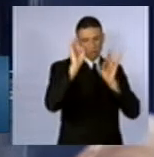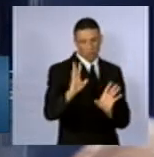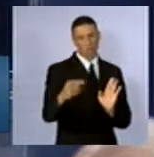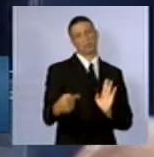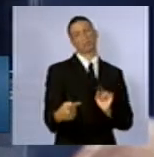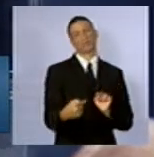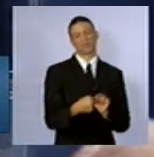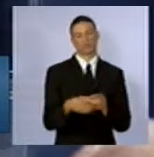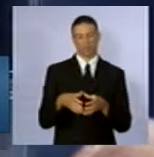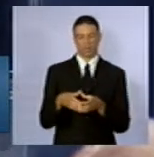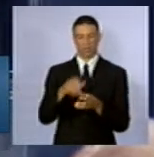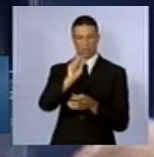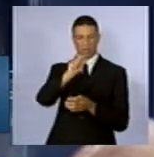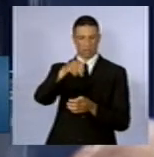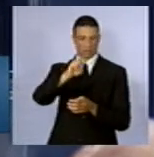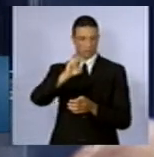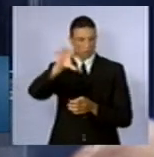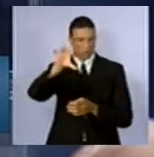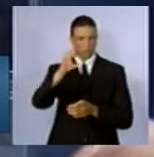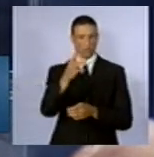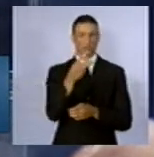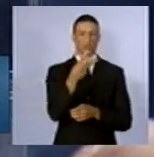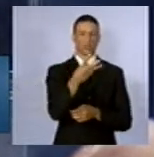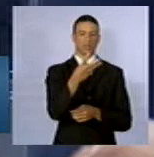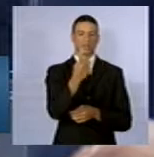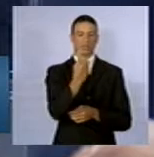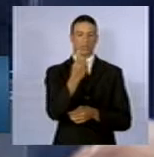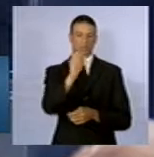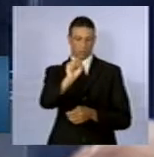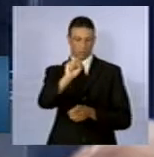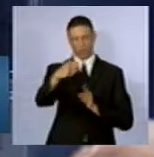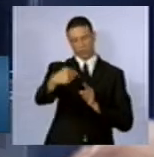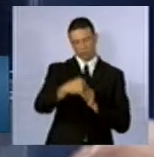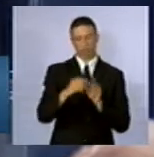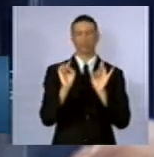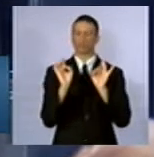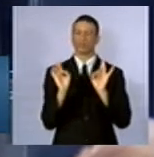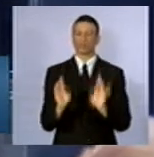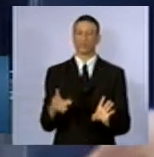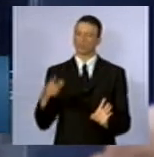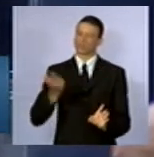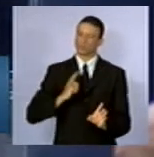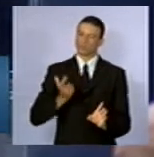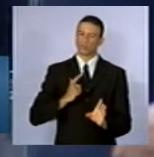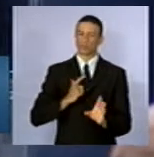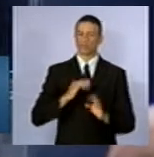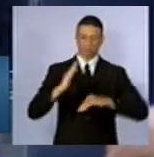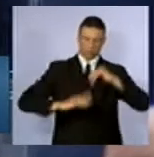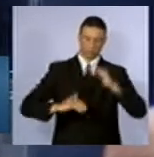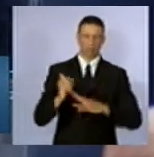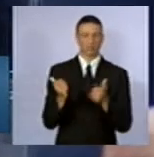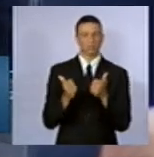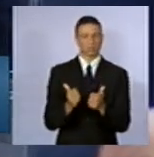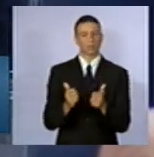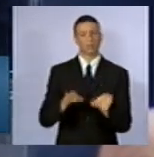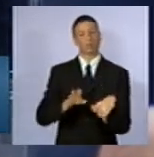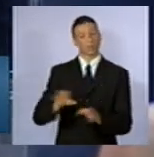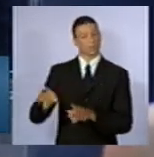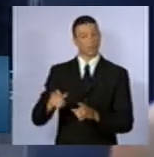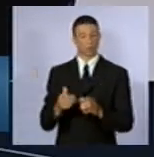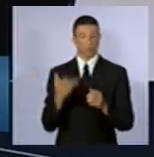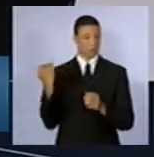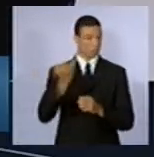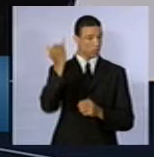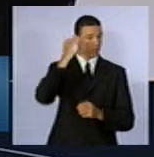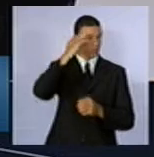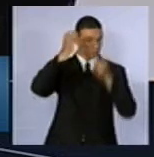da Nel a 398 que adota os valores recomendados pela icnirp e o interessante vem